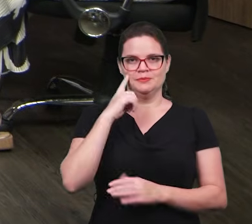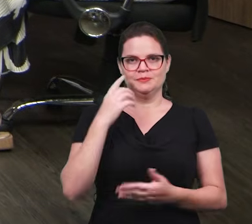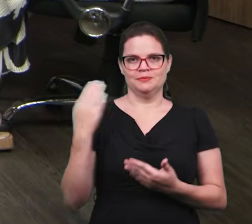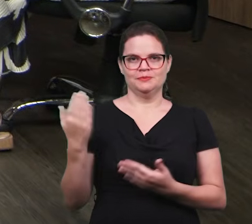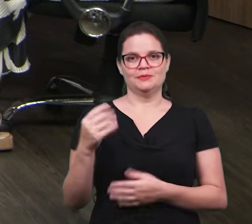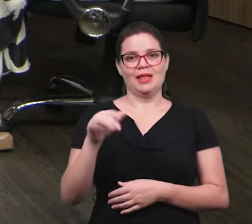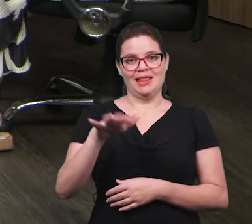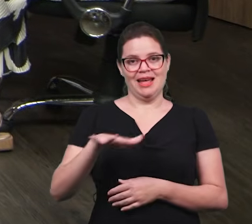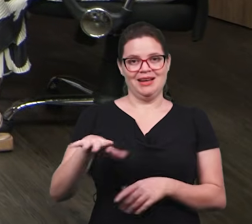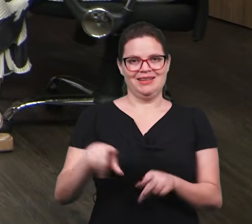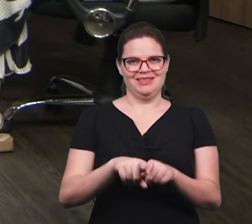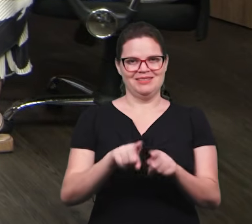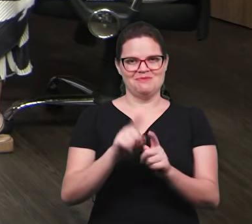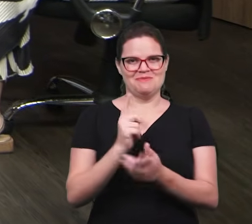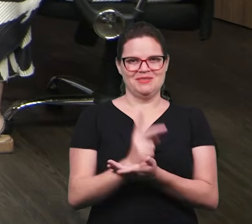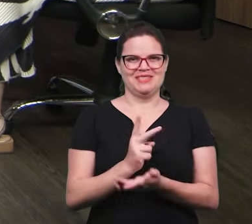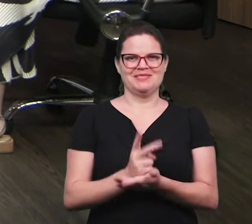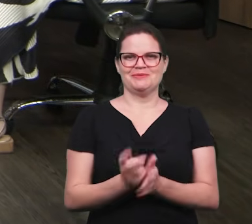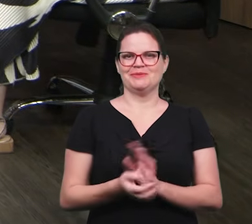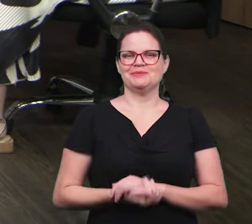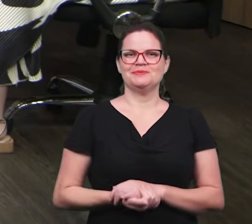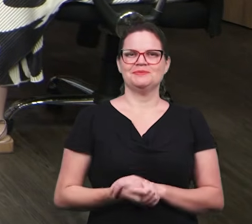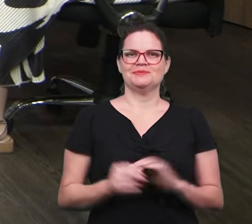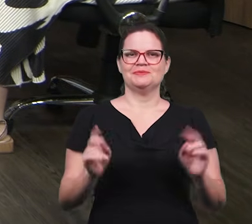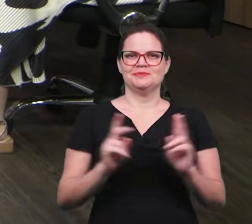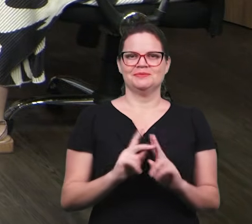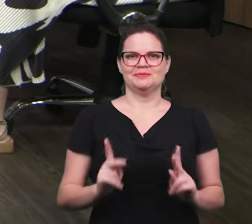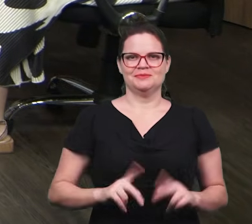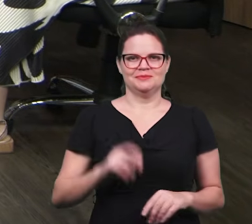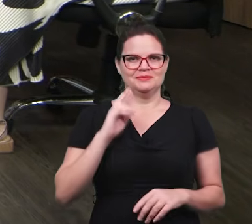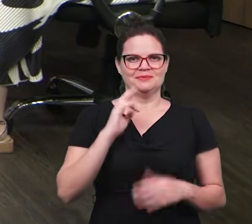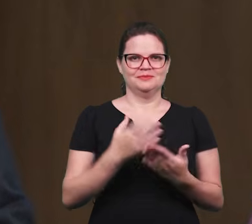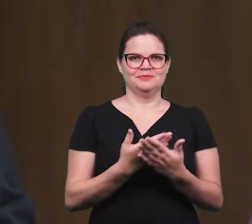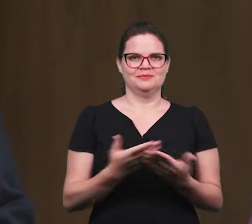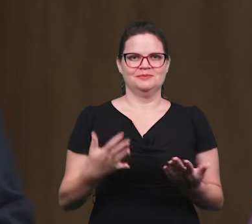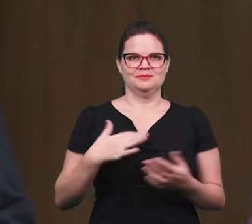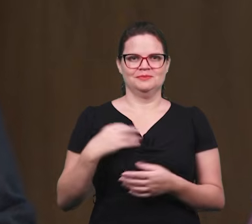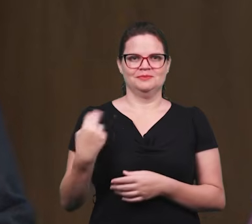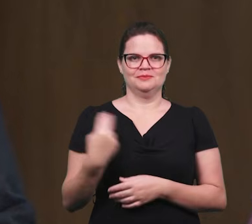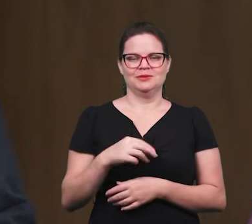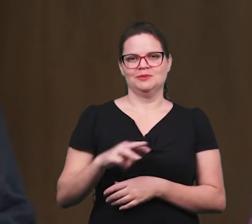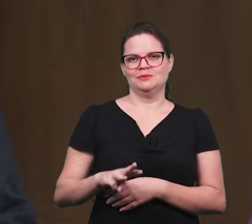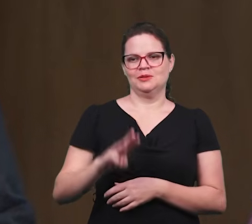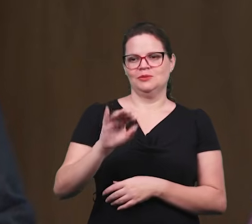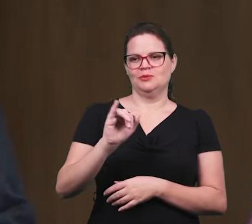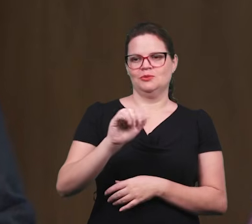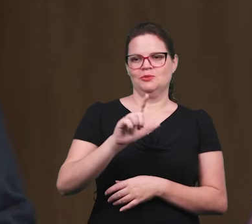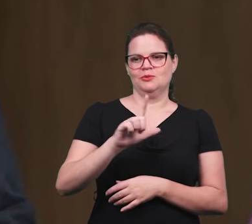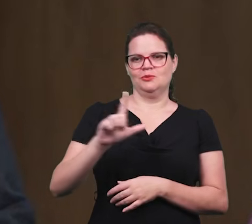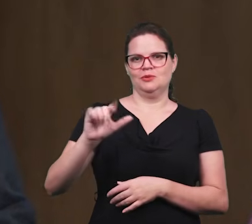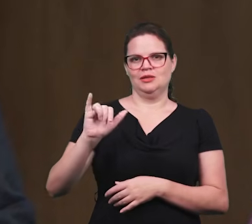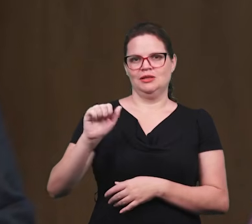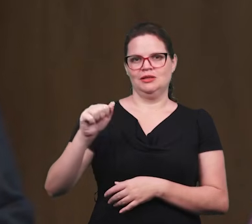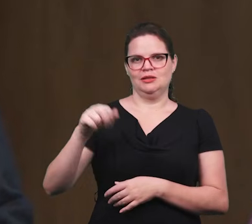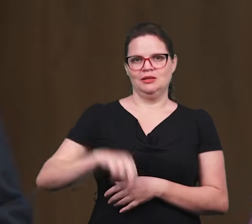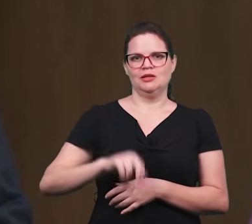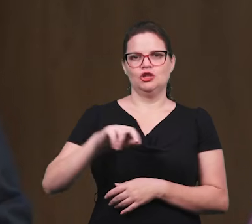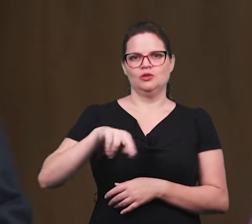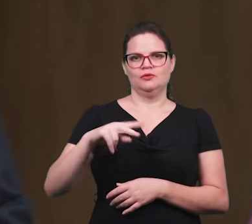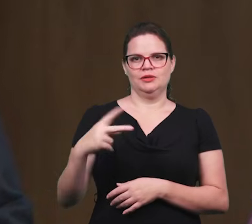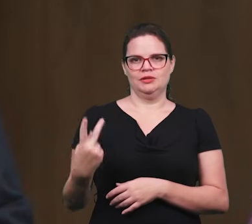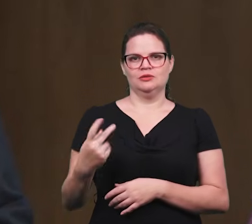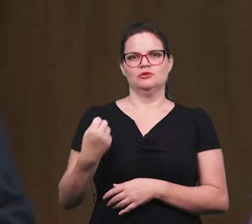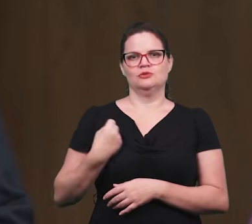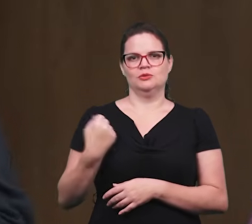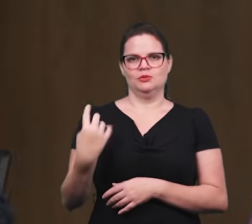alguém da área também. Isso. Paz do Senhor, irmãos. Meu nome é William, sou da Igreja de Novo Horizonte 4, pastor